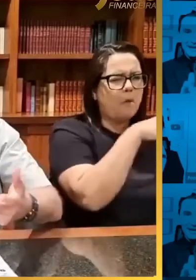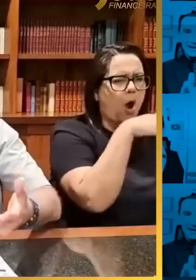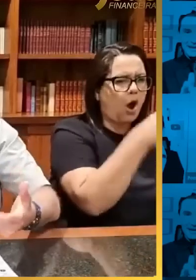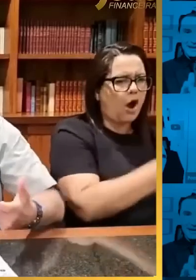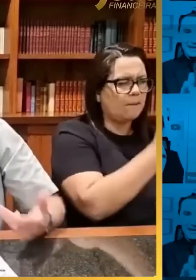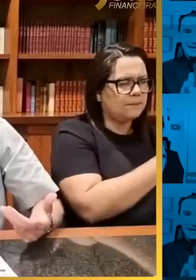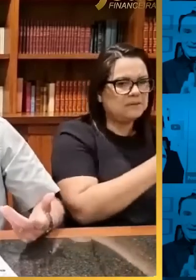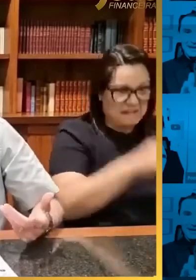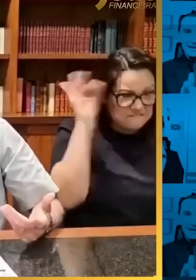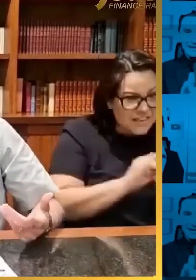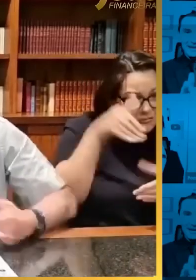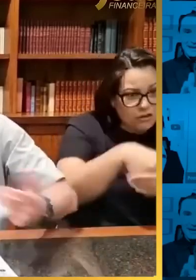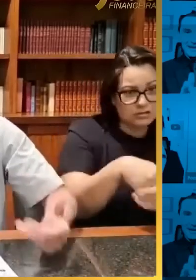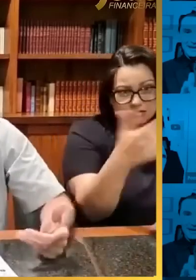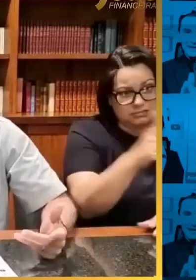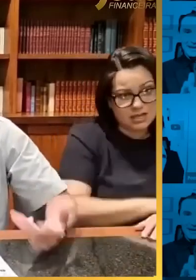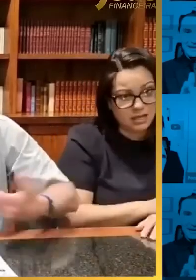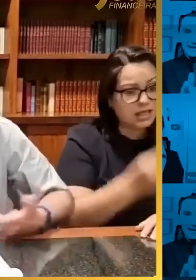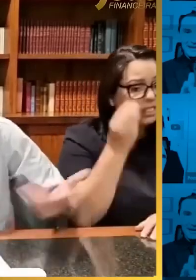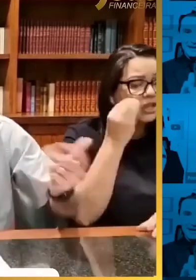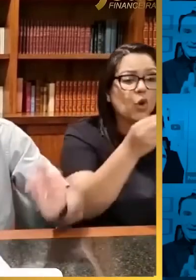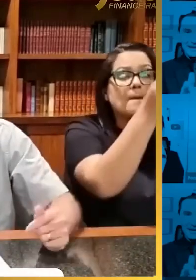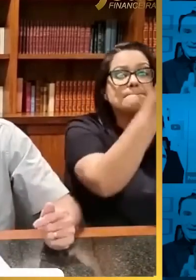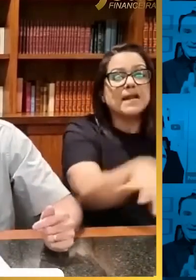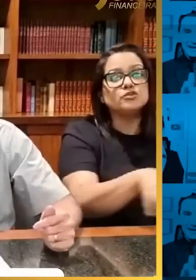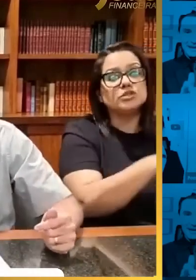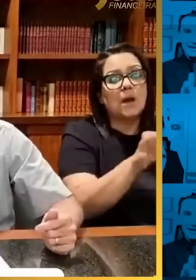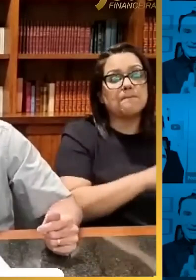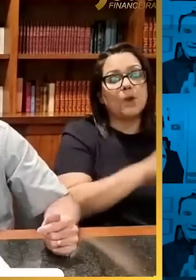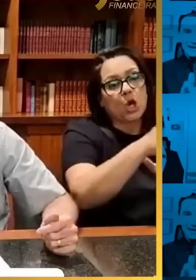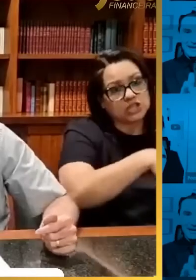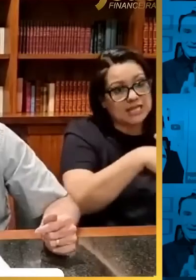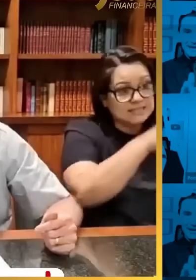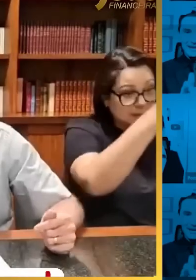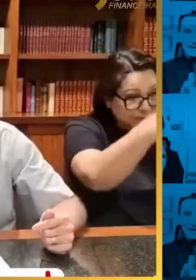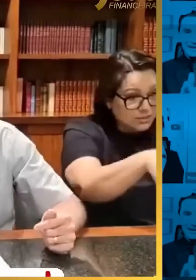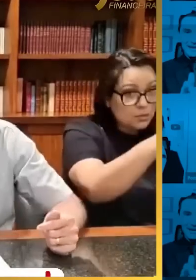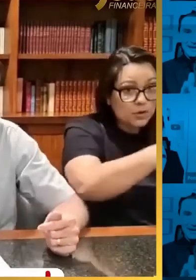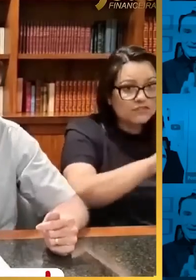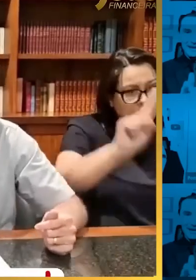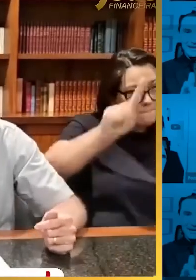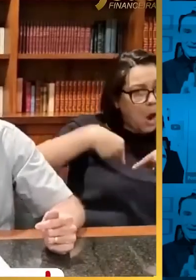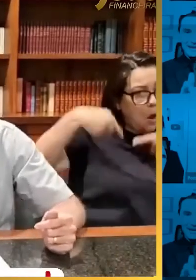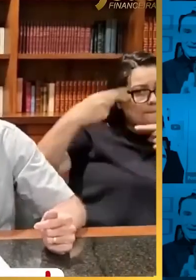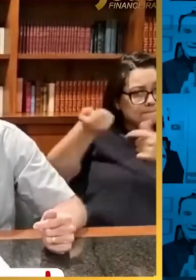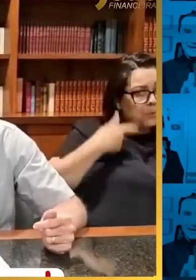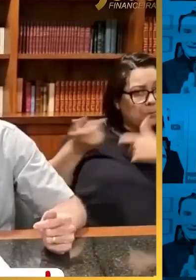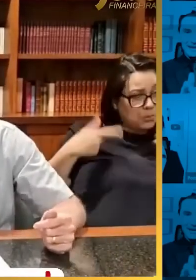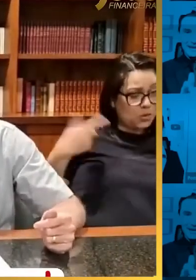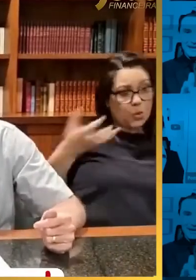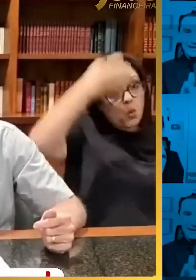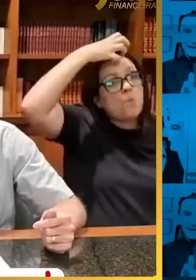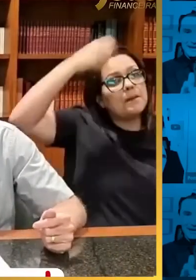Eles votaram contra, tentando derrubar o projeto. Em derrubando o projeto, o pessoal ia cair de pau em cima de mim, né? E eu ia ser